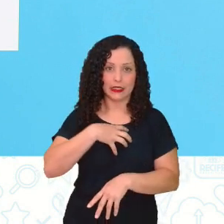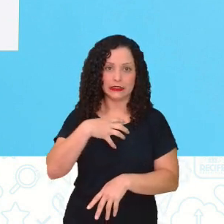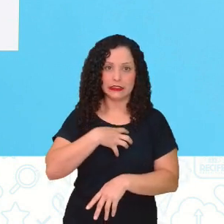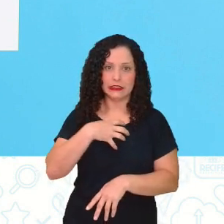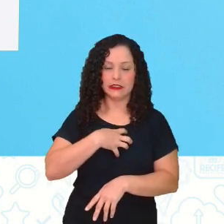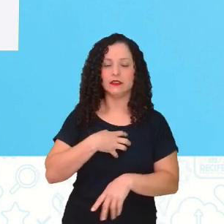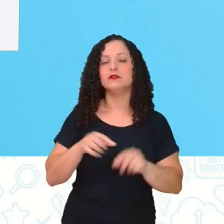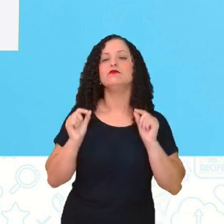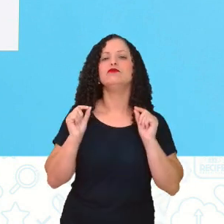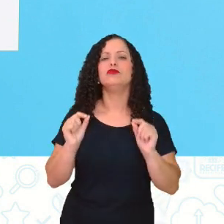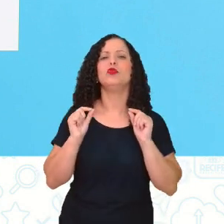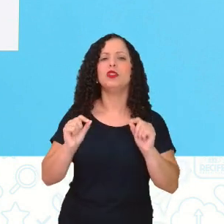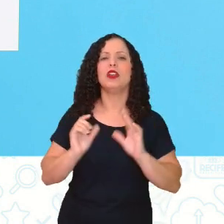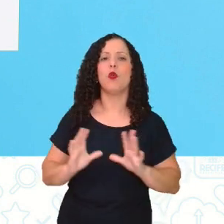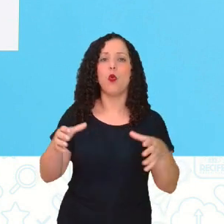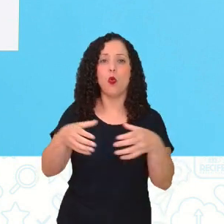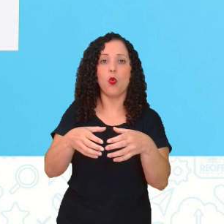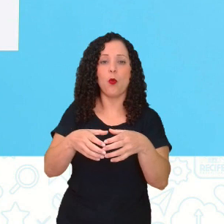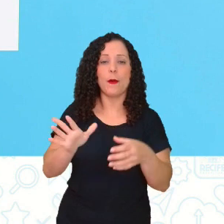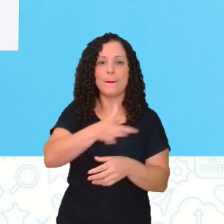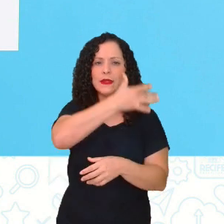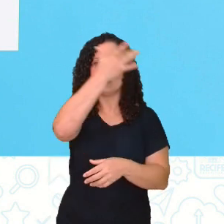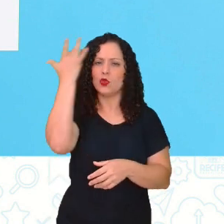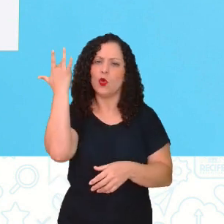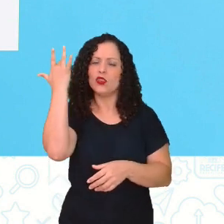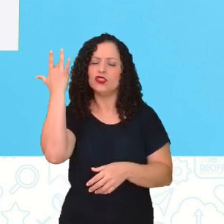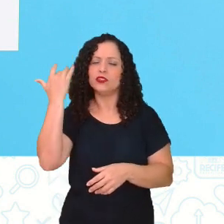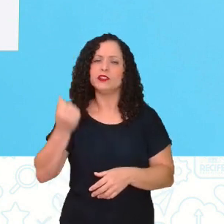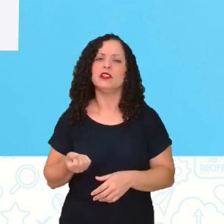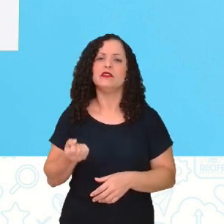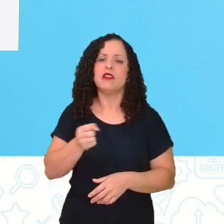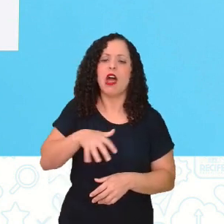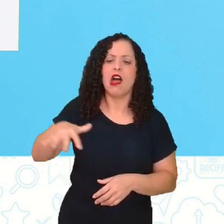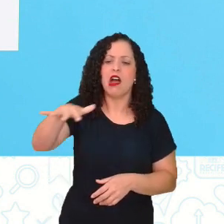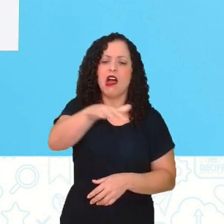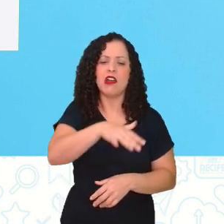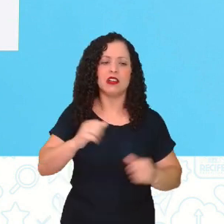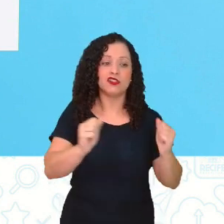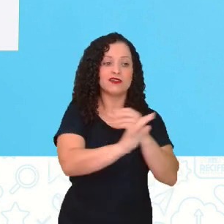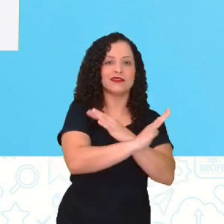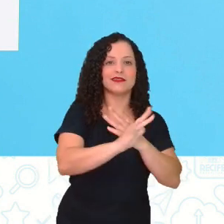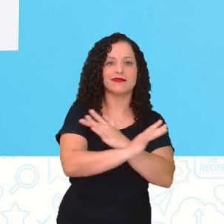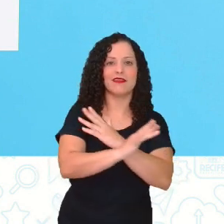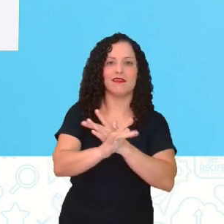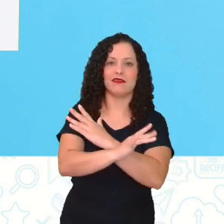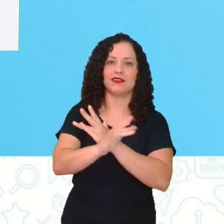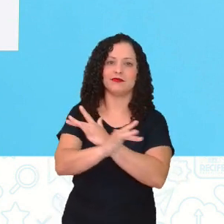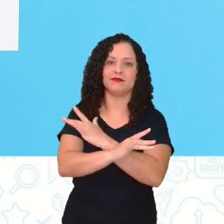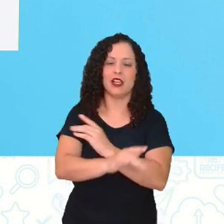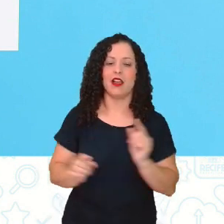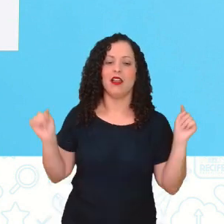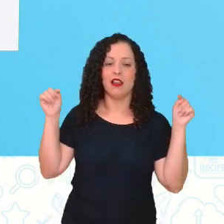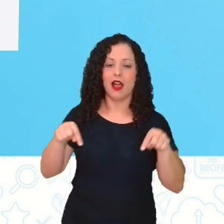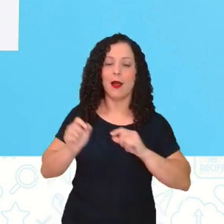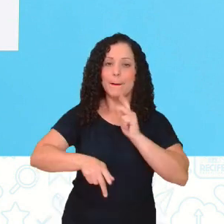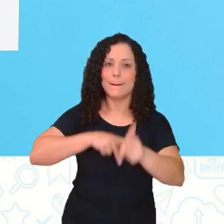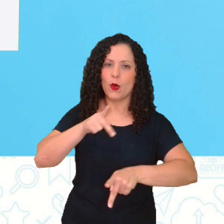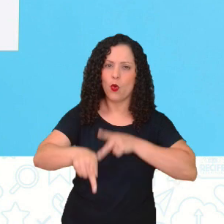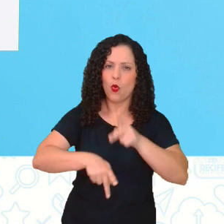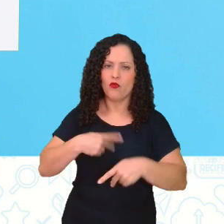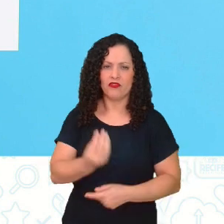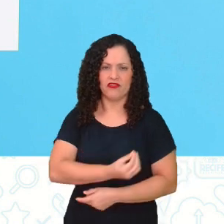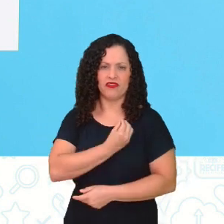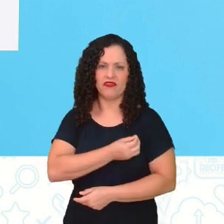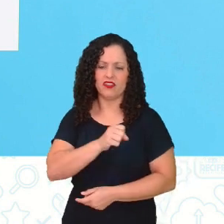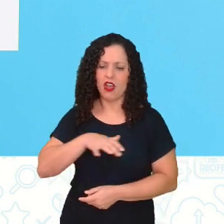da camada ali das classes médias urbanas, né? Daquela população ali que viviam mais nas áreas